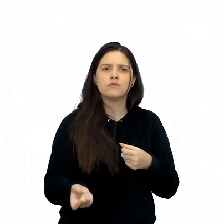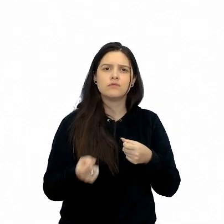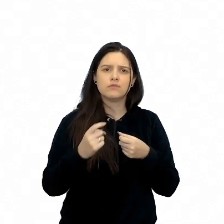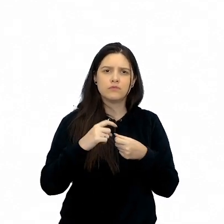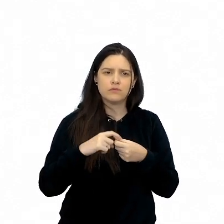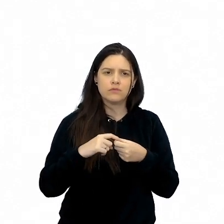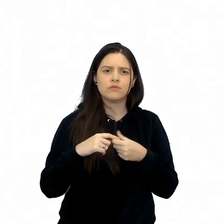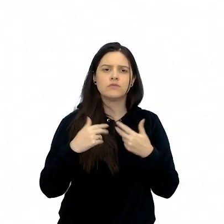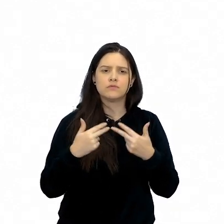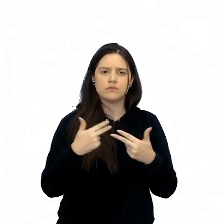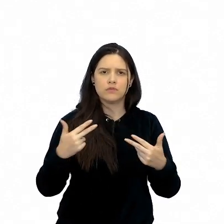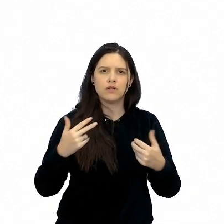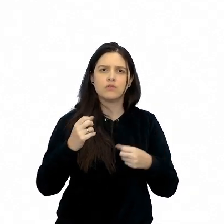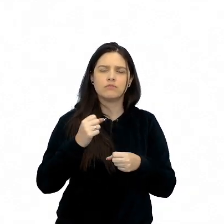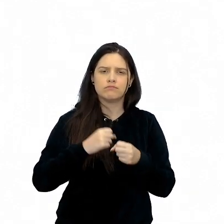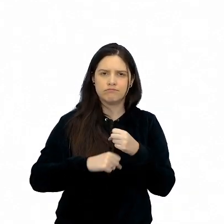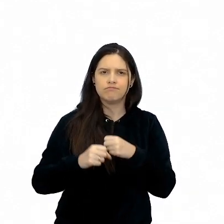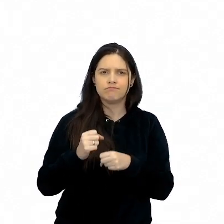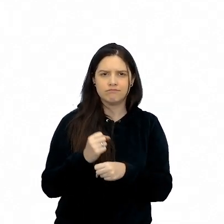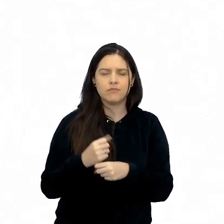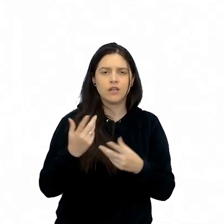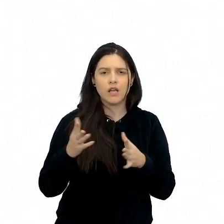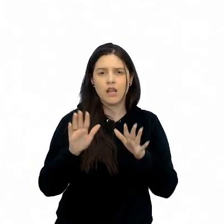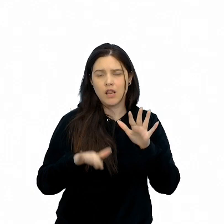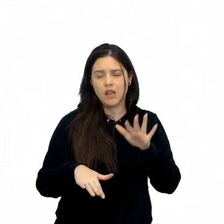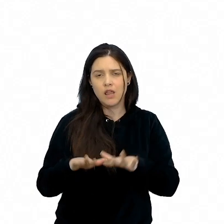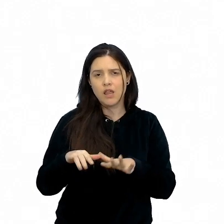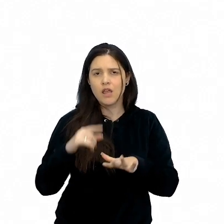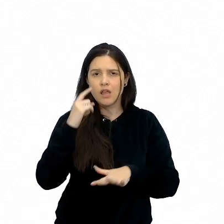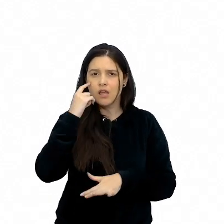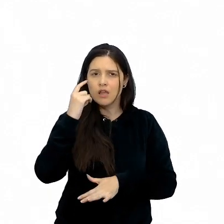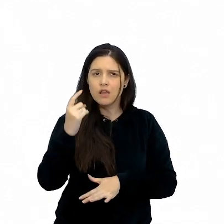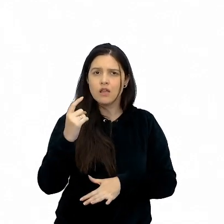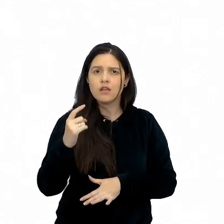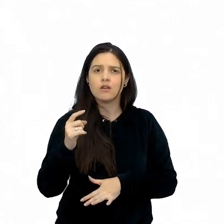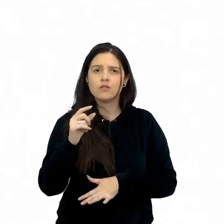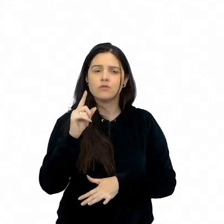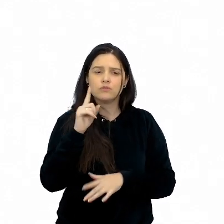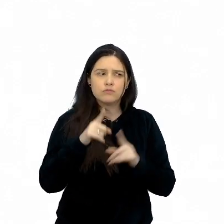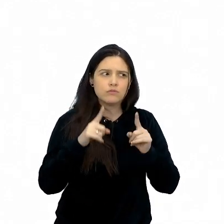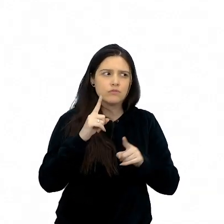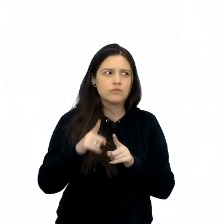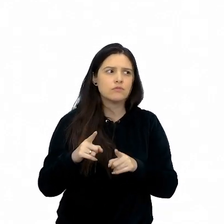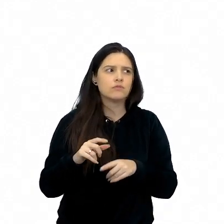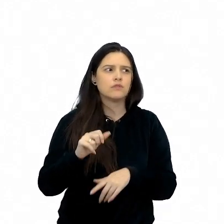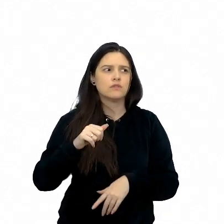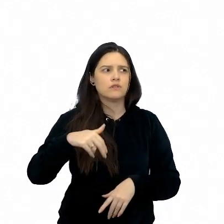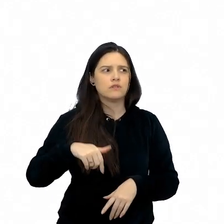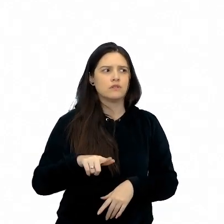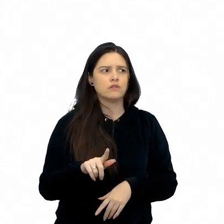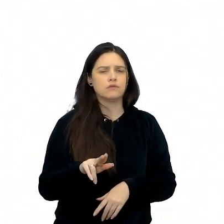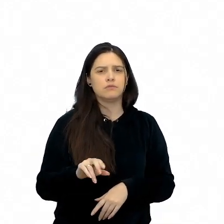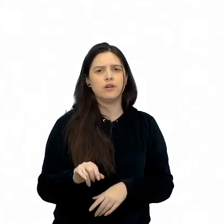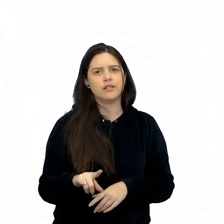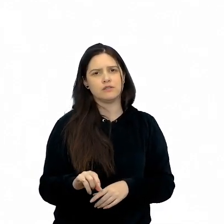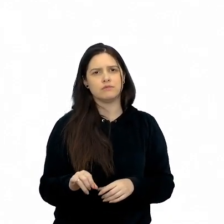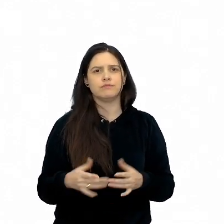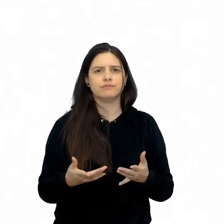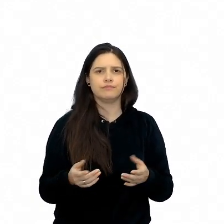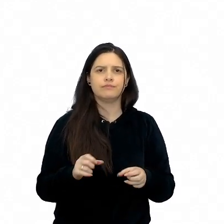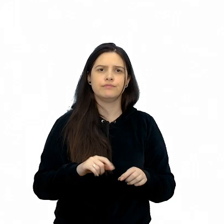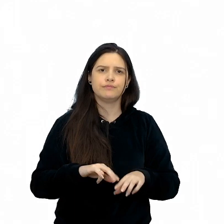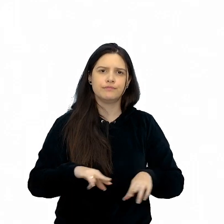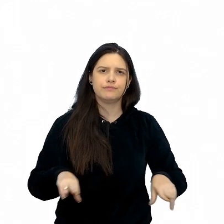de polígonos regulares. Então, talvez valha a pena a gente ver se eles dominam o que é um polígono regular. Então, às vezes, pode fazer um brainstorm aí